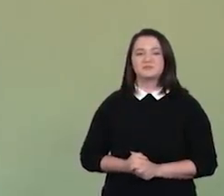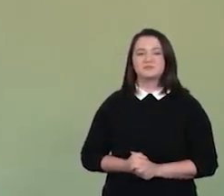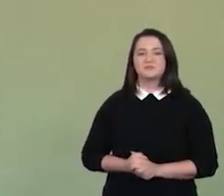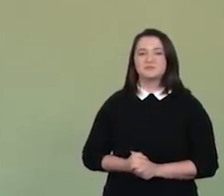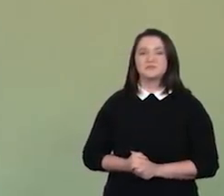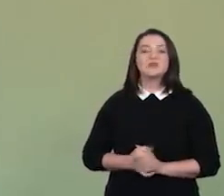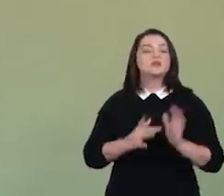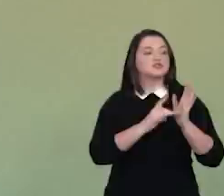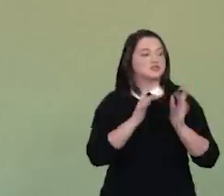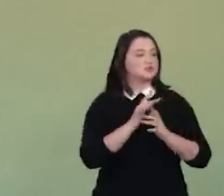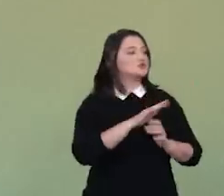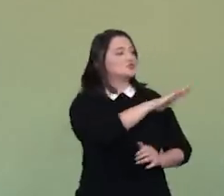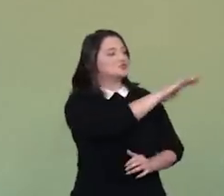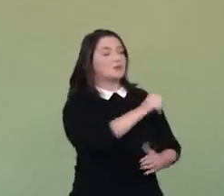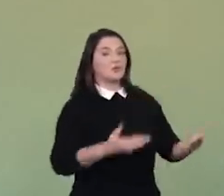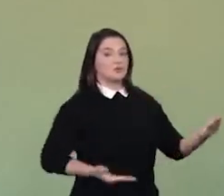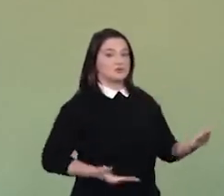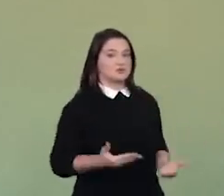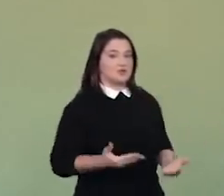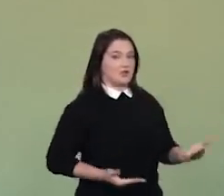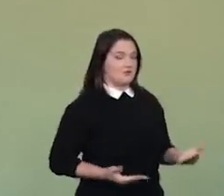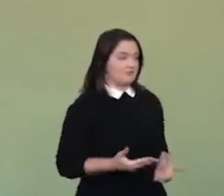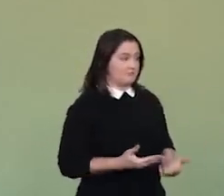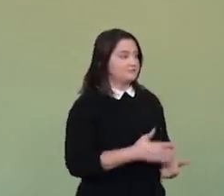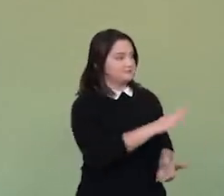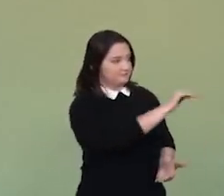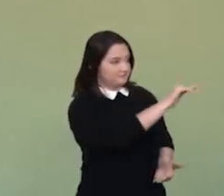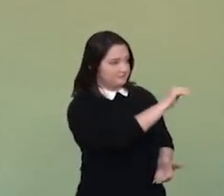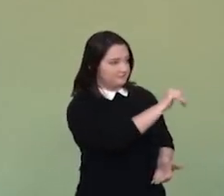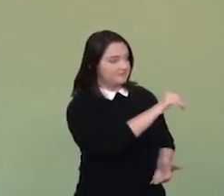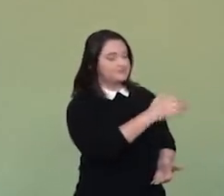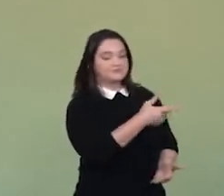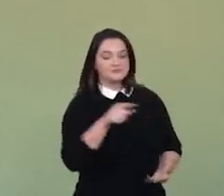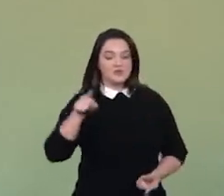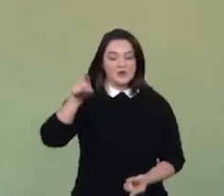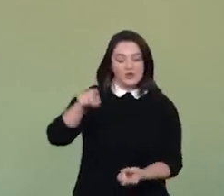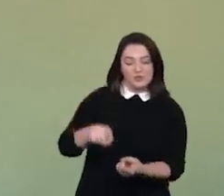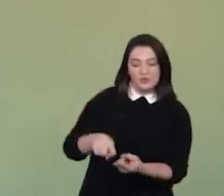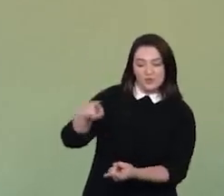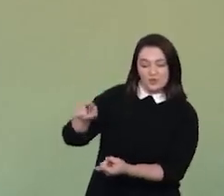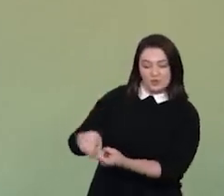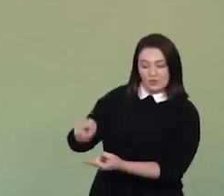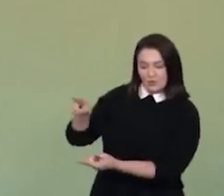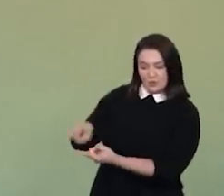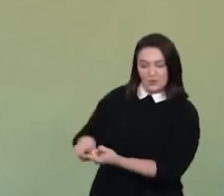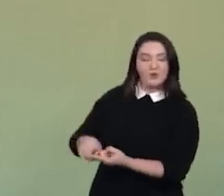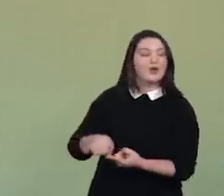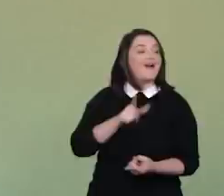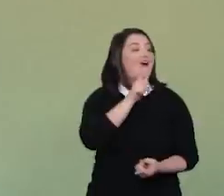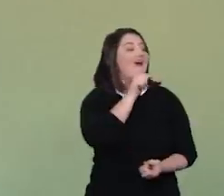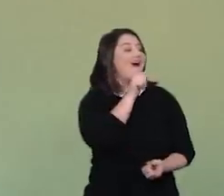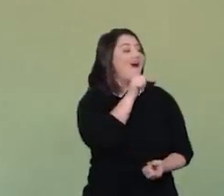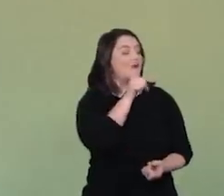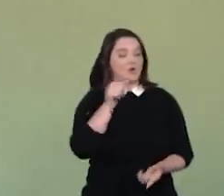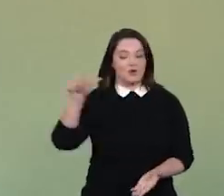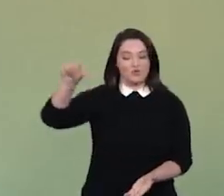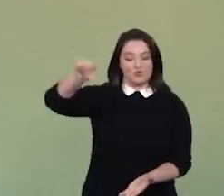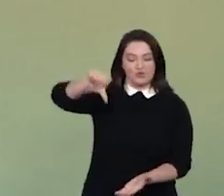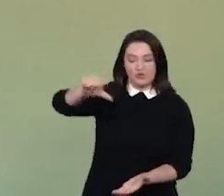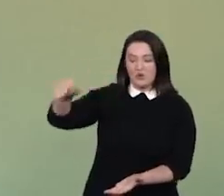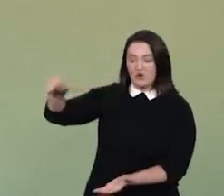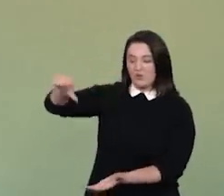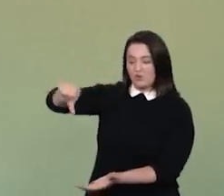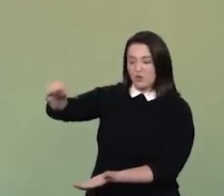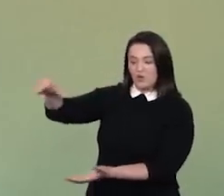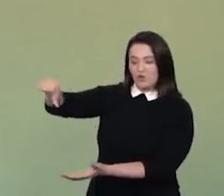tirai agora e levai ao mestre-sala. Eles o fizeram. Tendo o mestre-sala provado a água transformada em vinho,